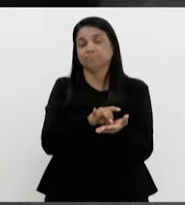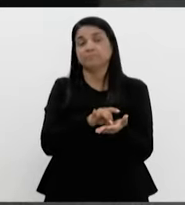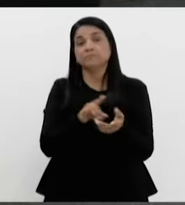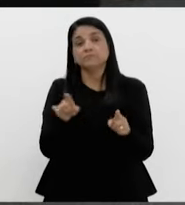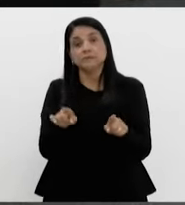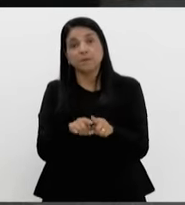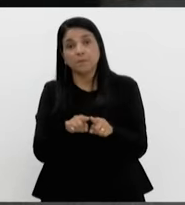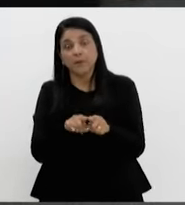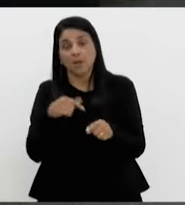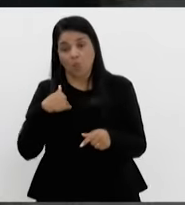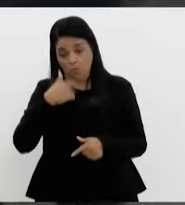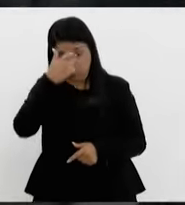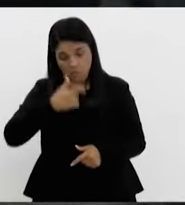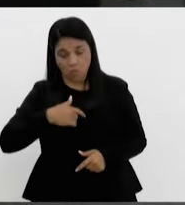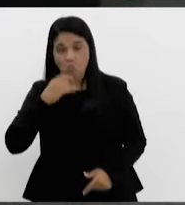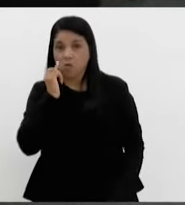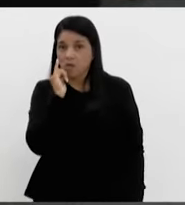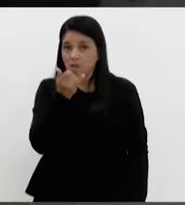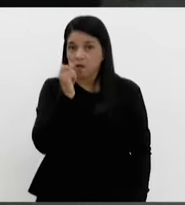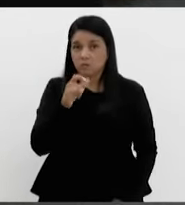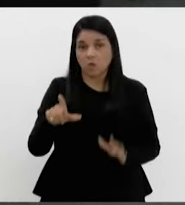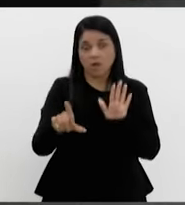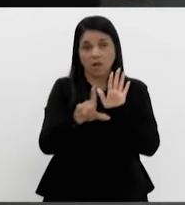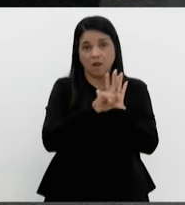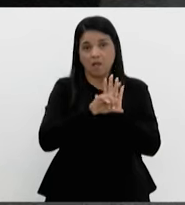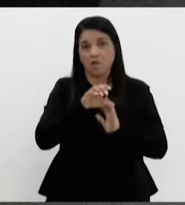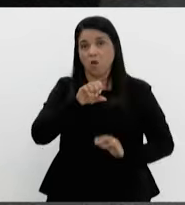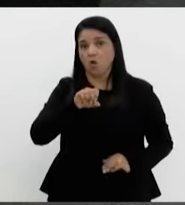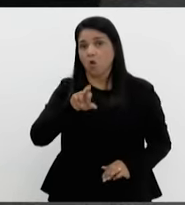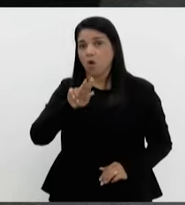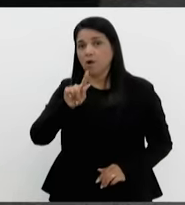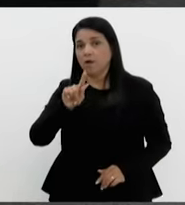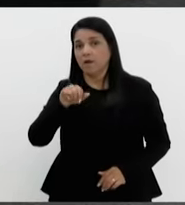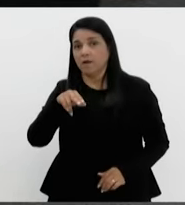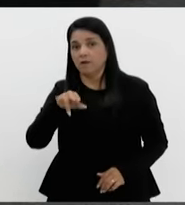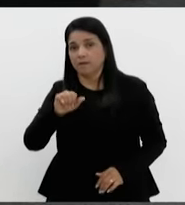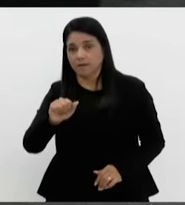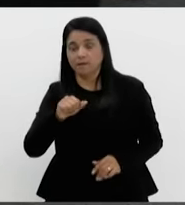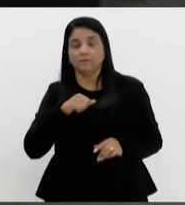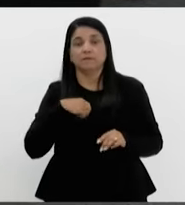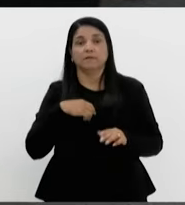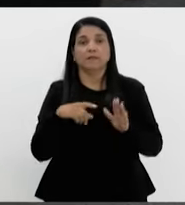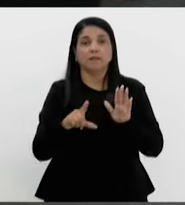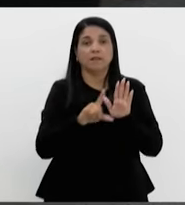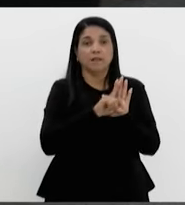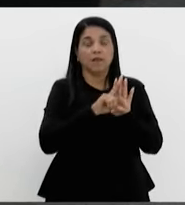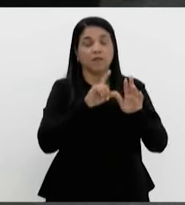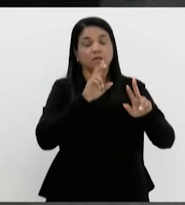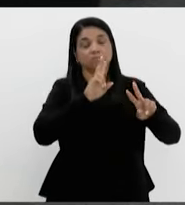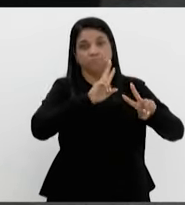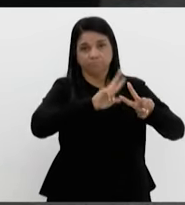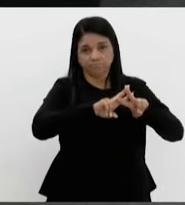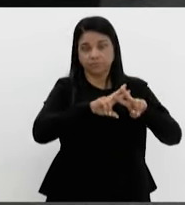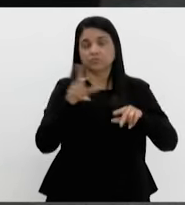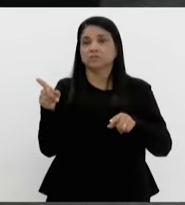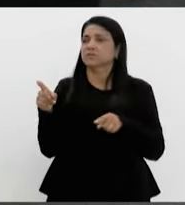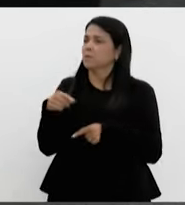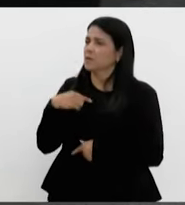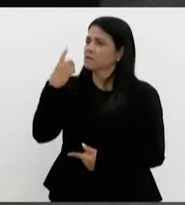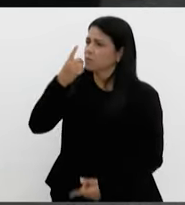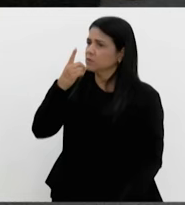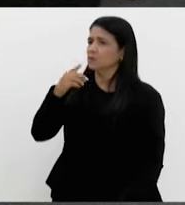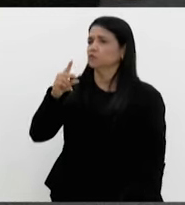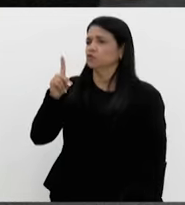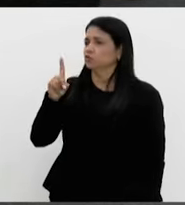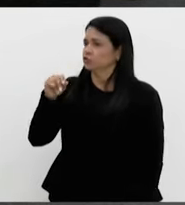como relator da Lei Orgânica da Polícia Penal, nós tivemos aqui na última legislatura nosso irmão, deputado Dino, deputado Pobel, deputado